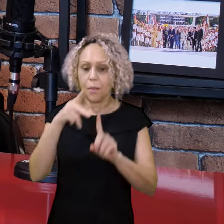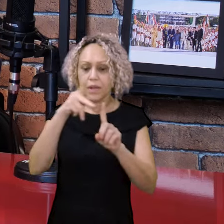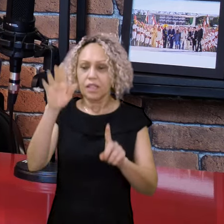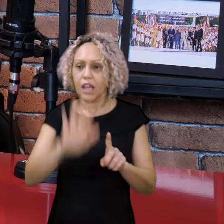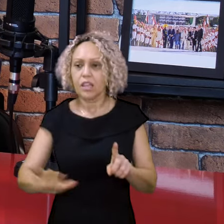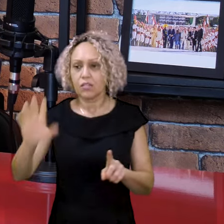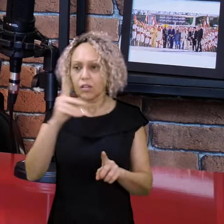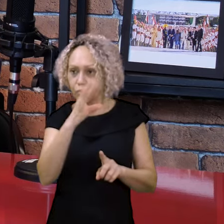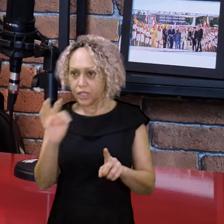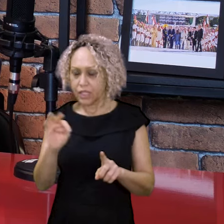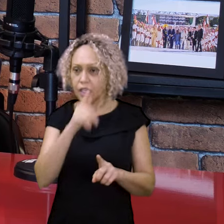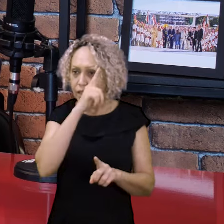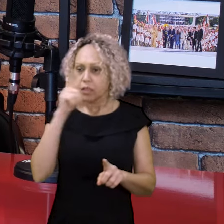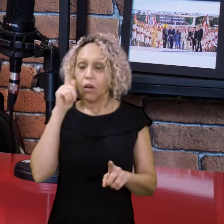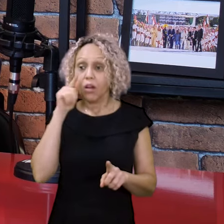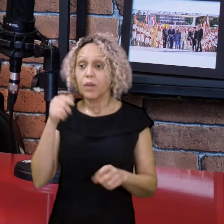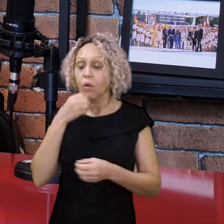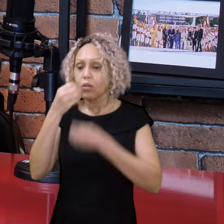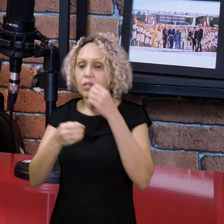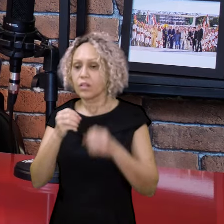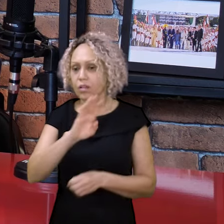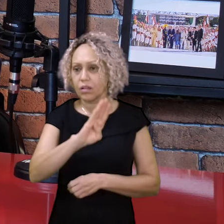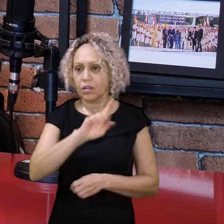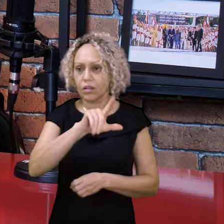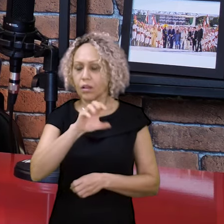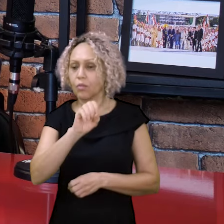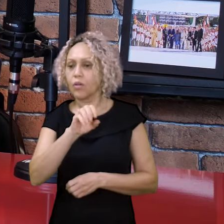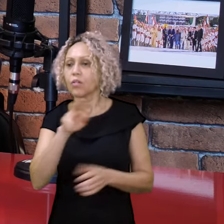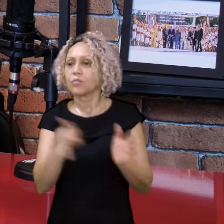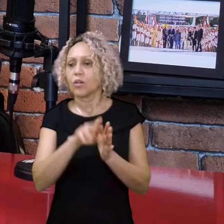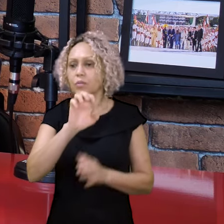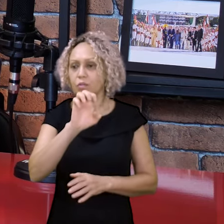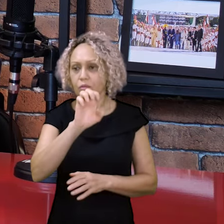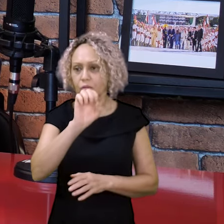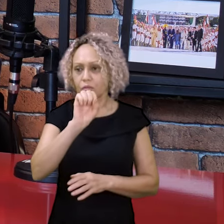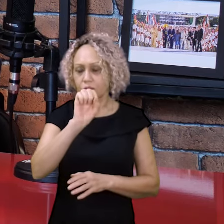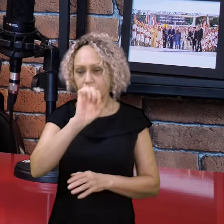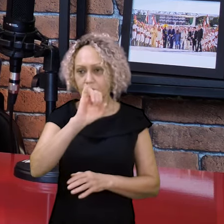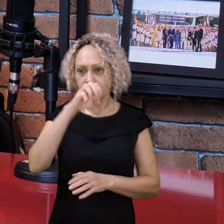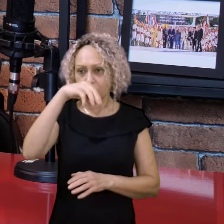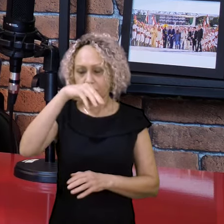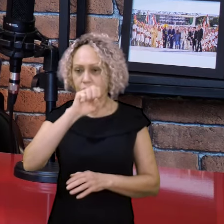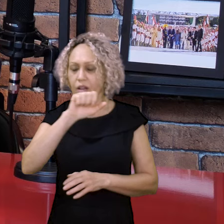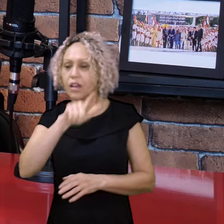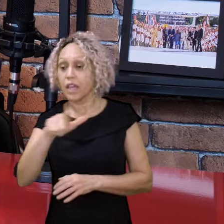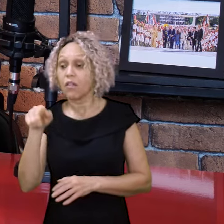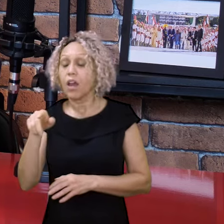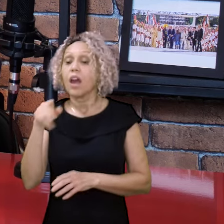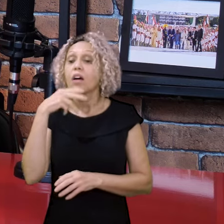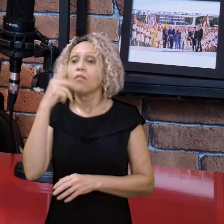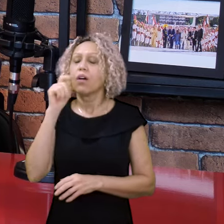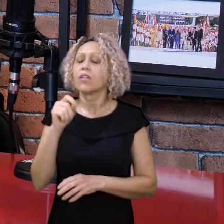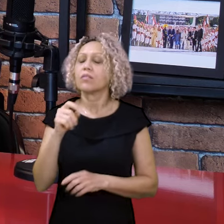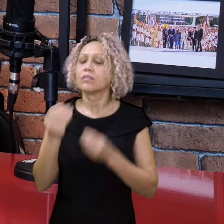Na quarta-feira, a presidenta nacional do PT, Gleice Hoffmann, concedeu entrevista ao blog do Esmael. Gleice falou sobre diversos temas, como o